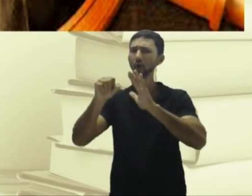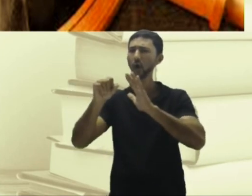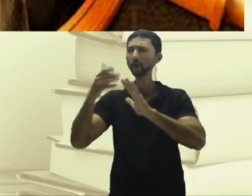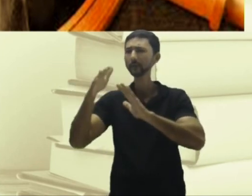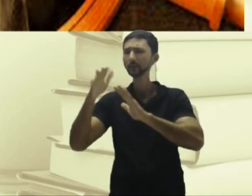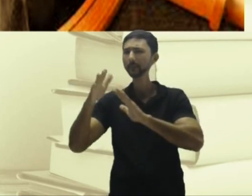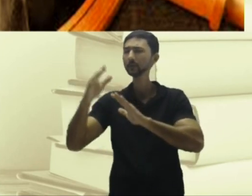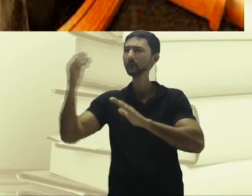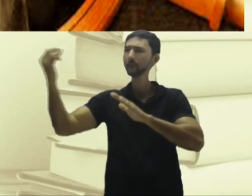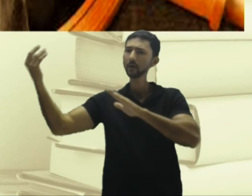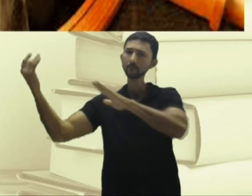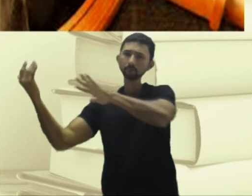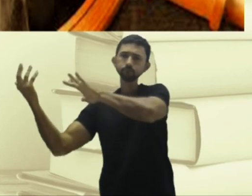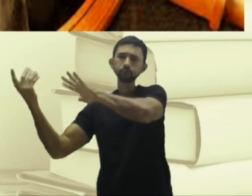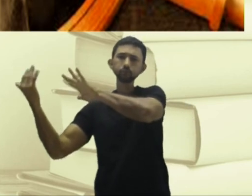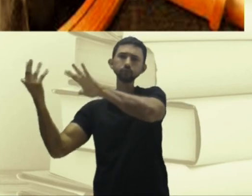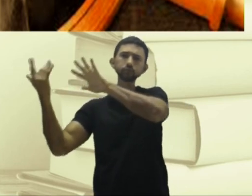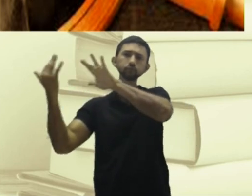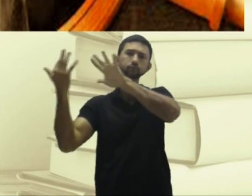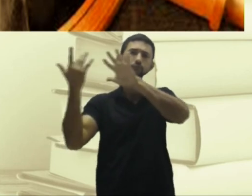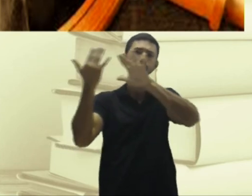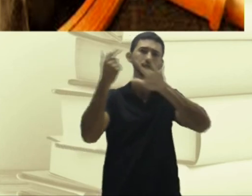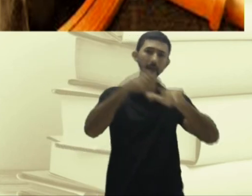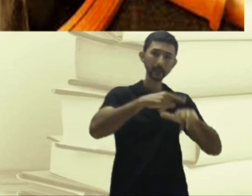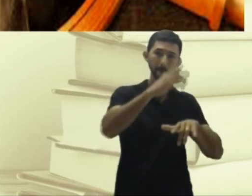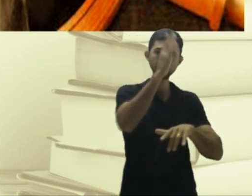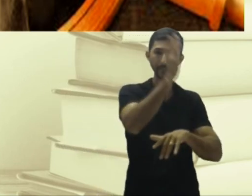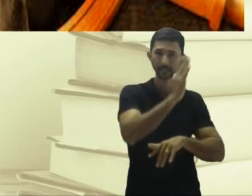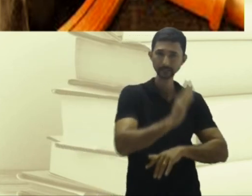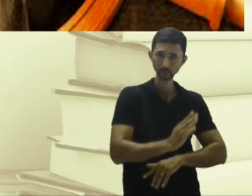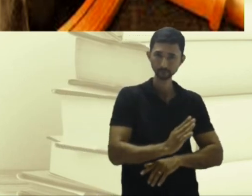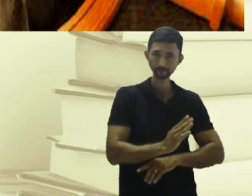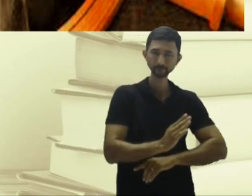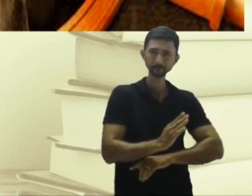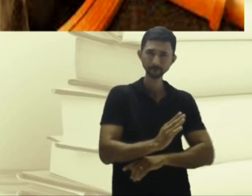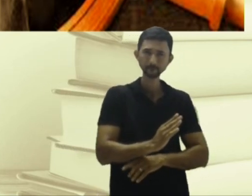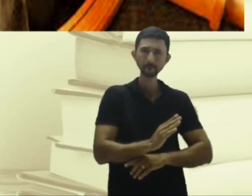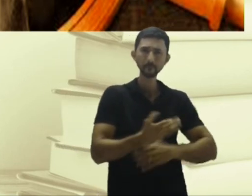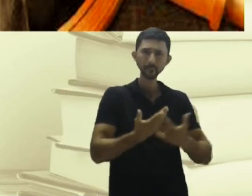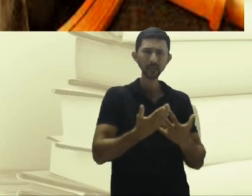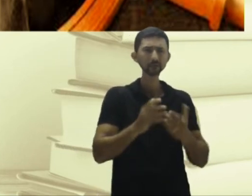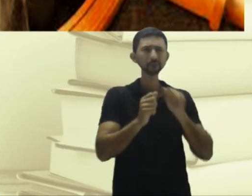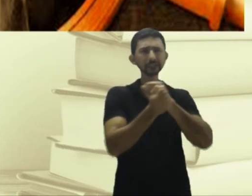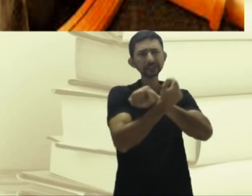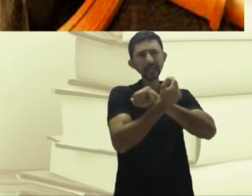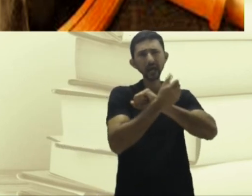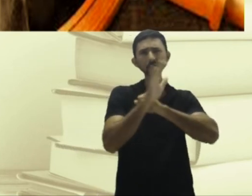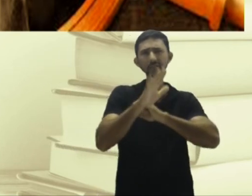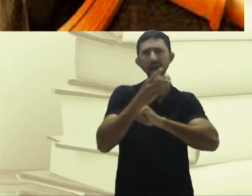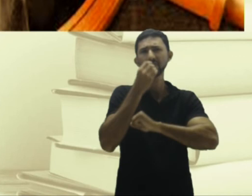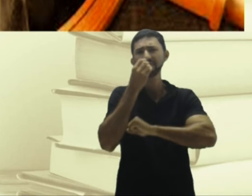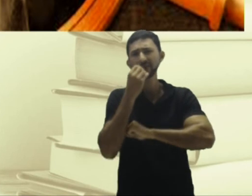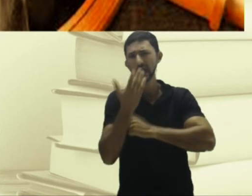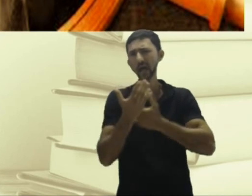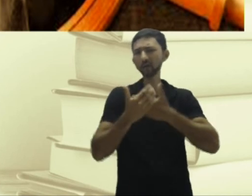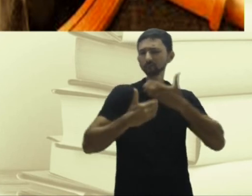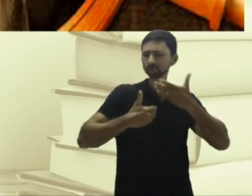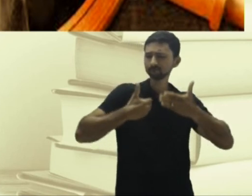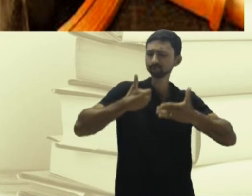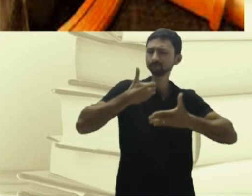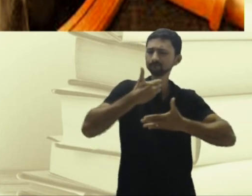chegar em grande quantidade ao Brasil. Tá? Então, era uma instituição, a escravidão, que já apresentava suas fragilidades. Mas